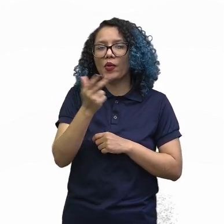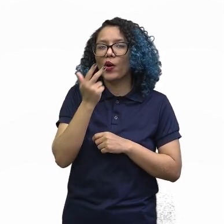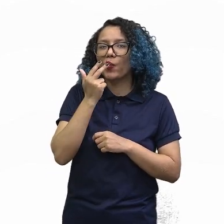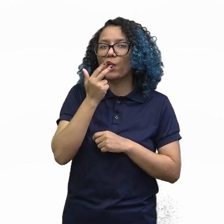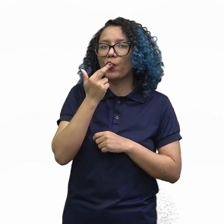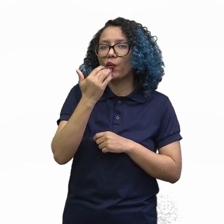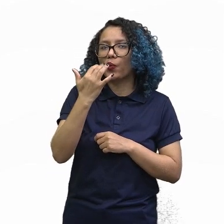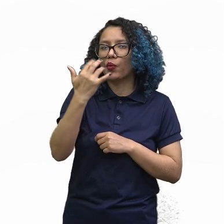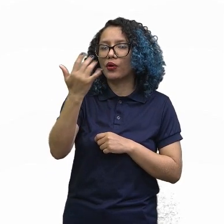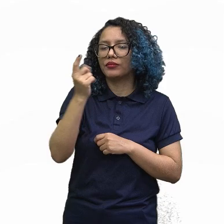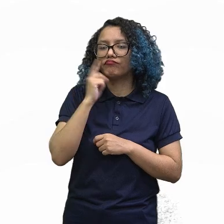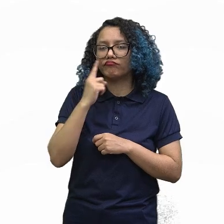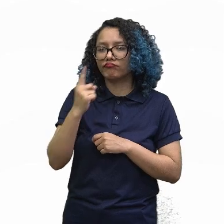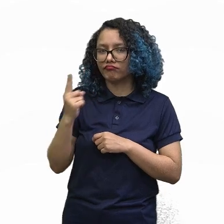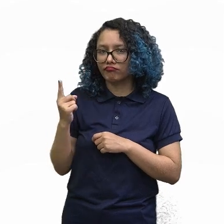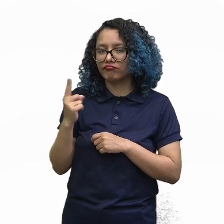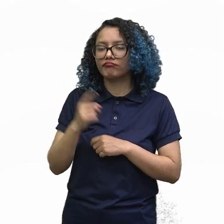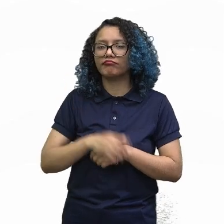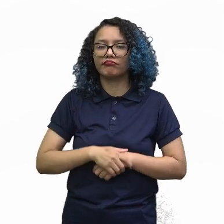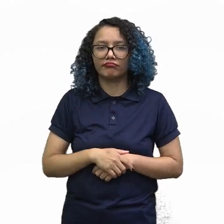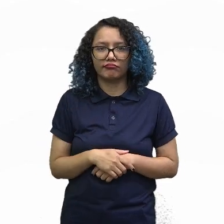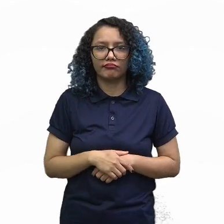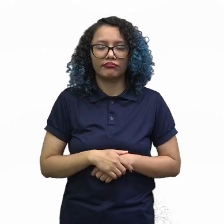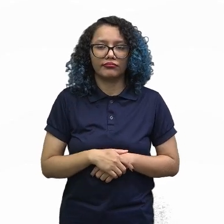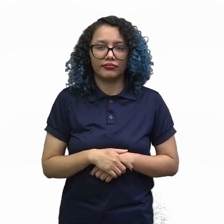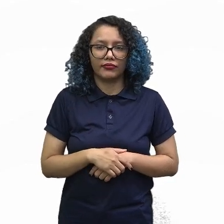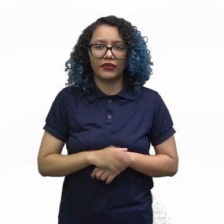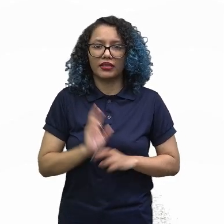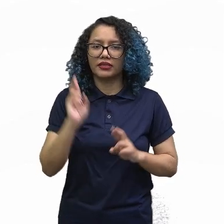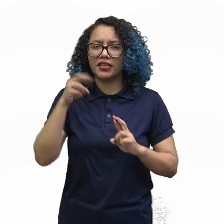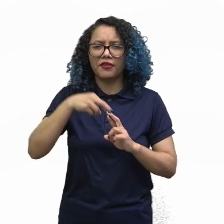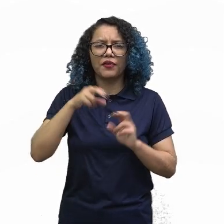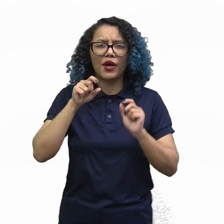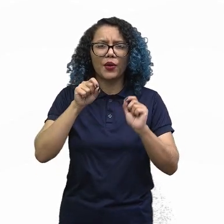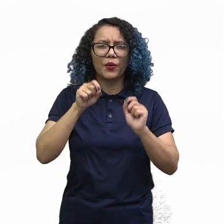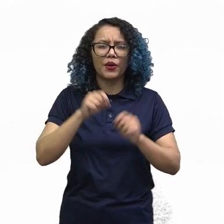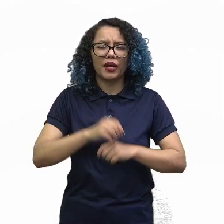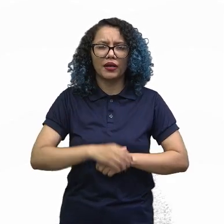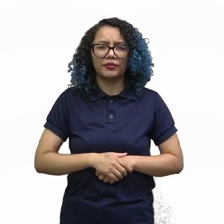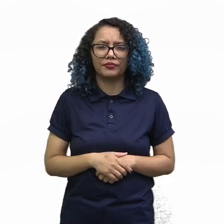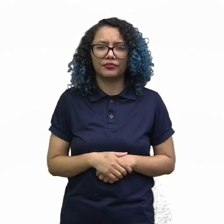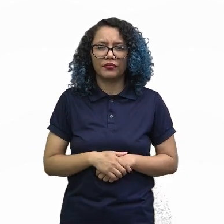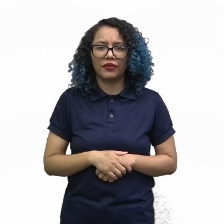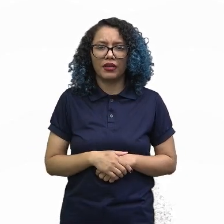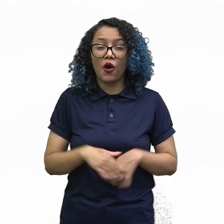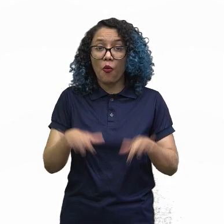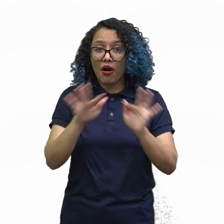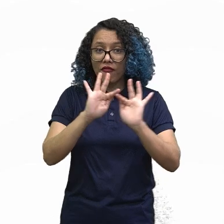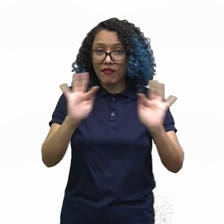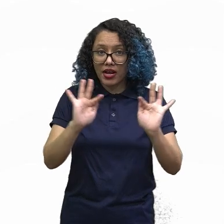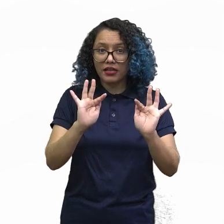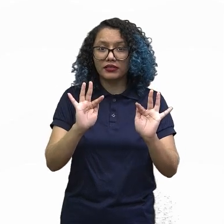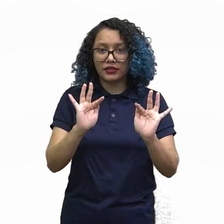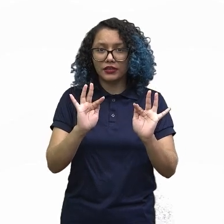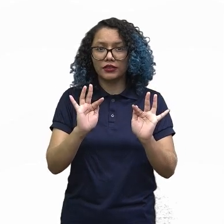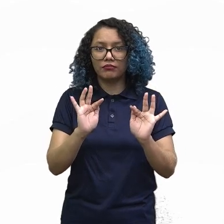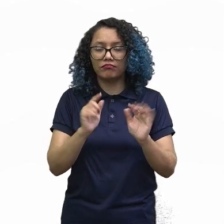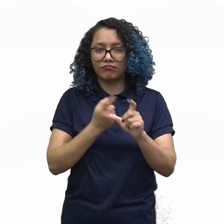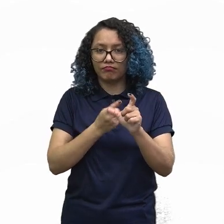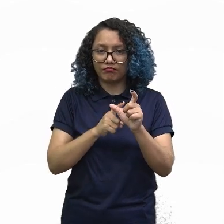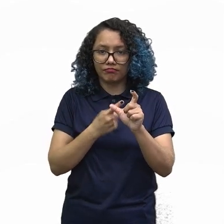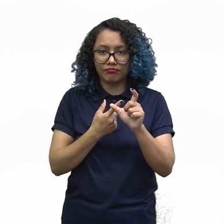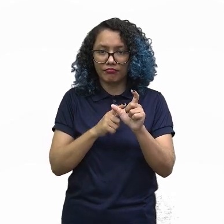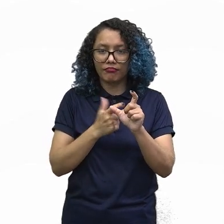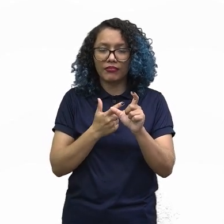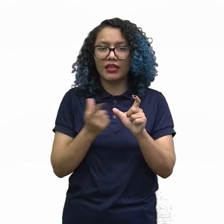cachimbo, que faz uma alusão a uma expressão popular à época, né? E que é uma